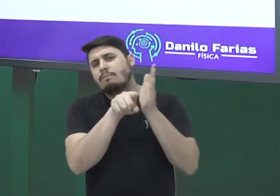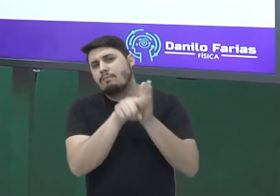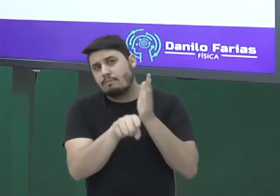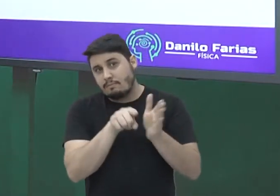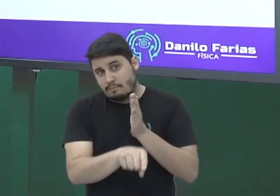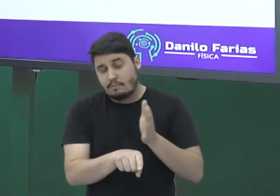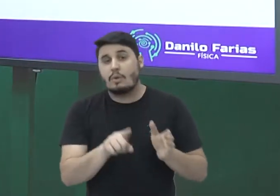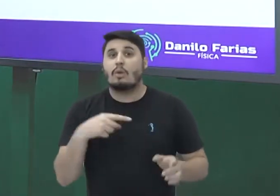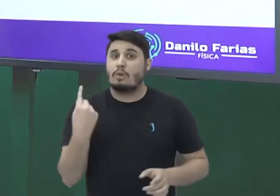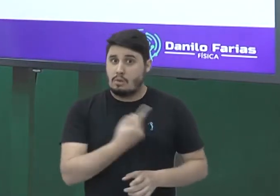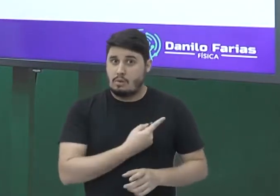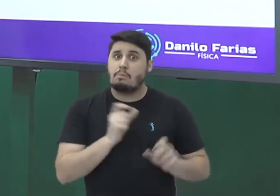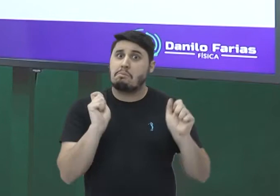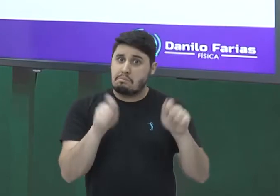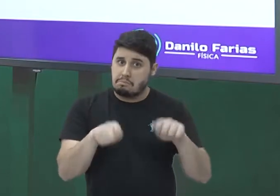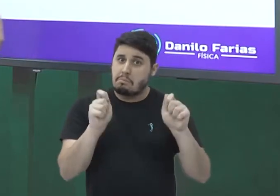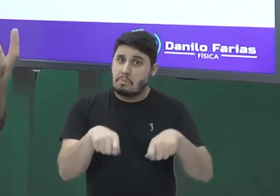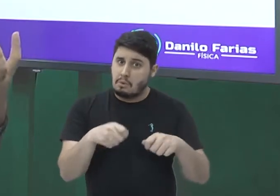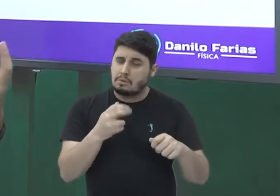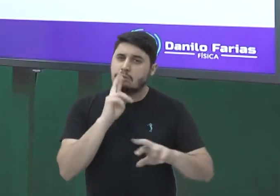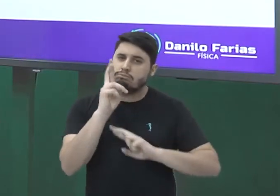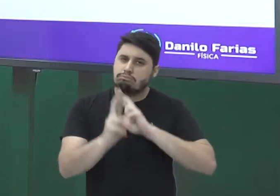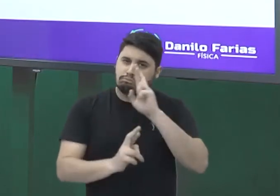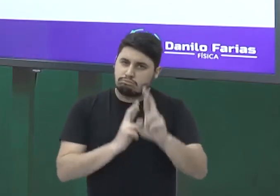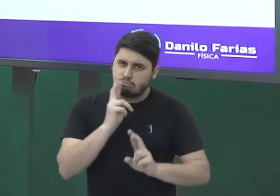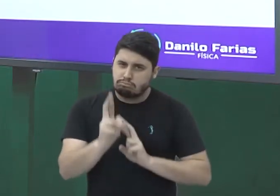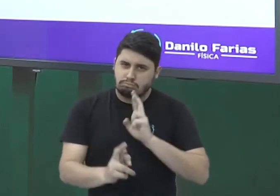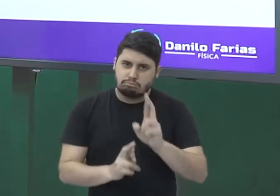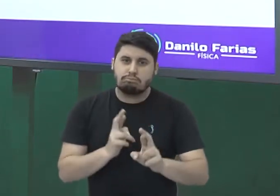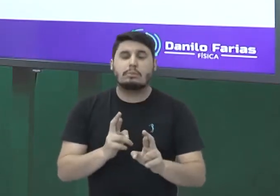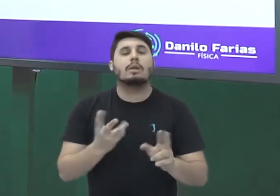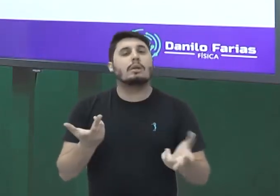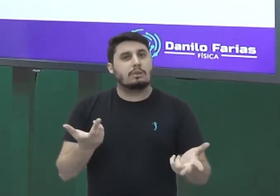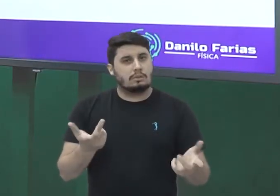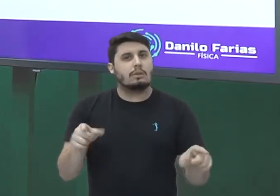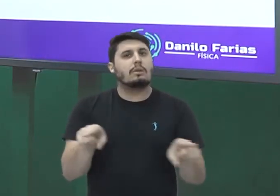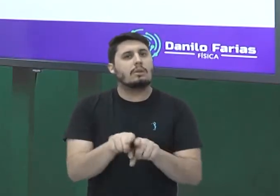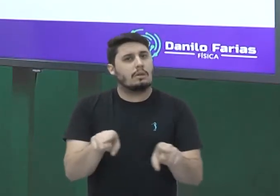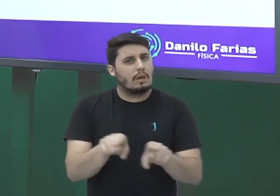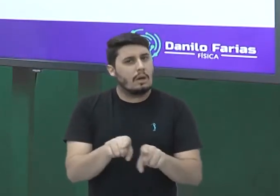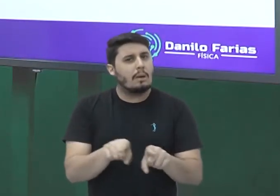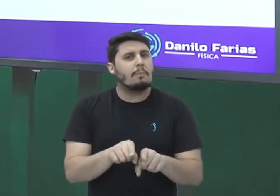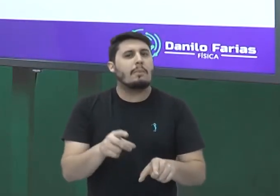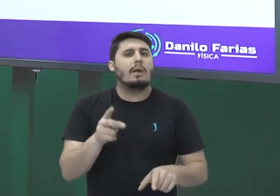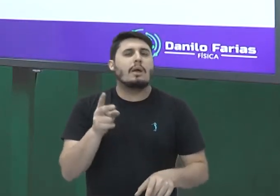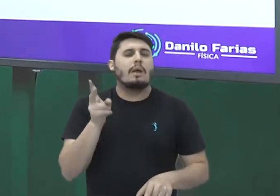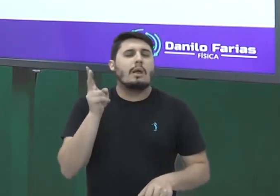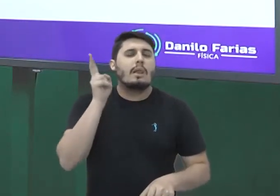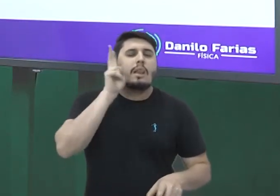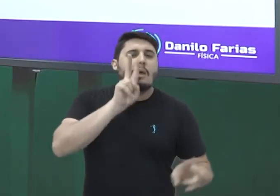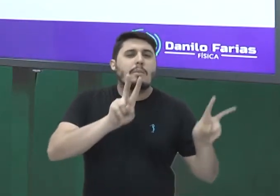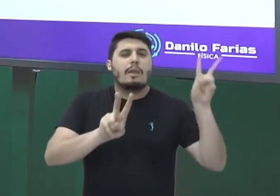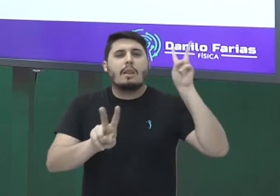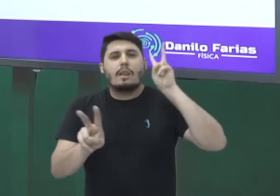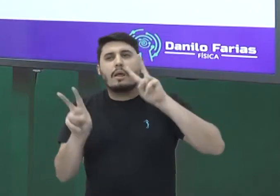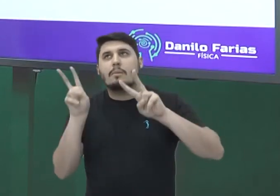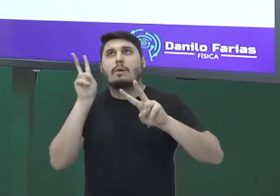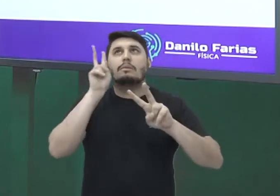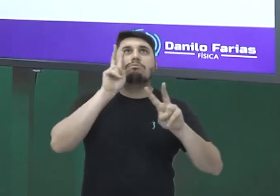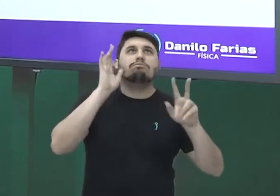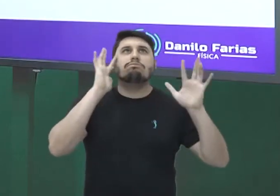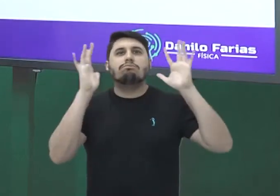poder, claro, trabalhá-las e ao mesmo tempo revisar, dar uma lida, né,